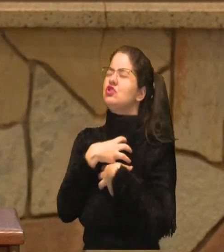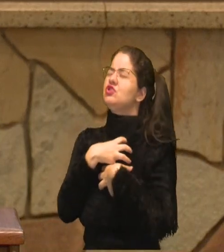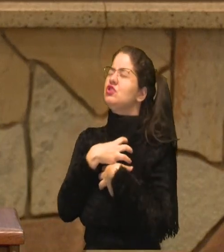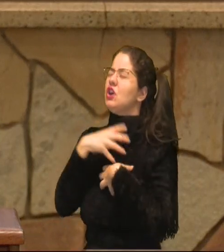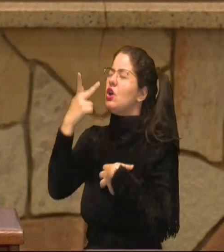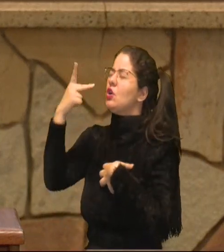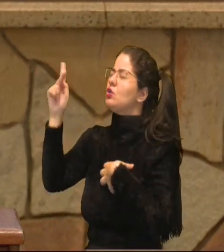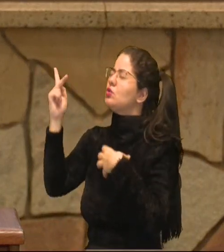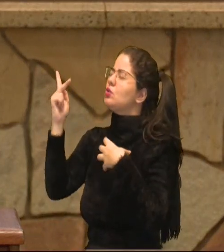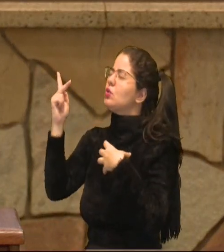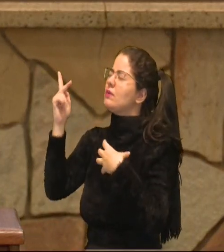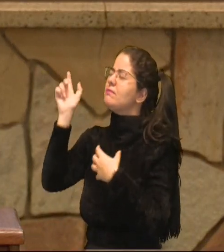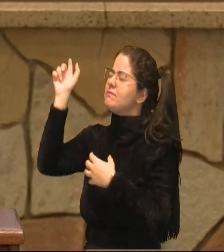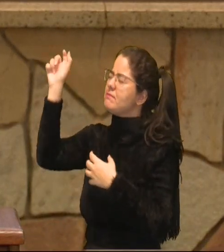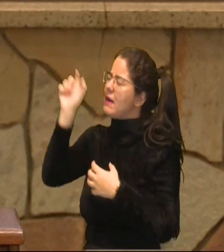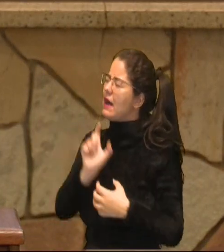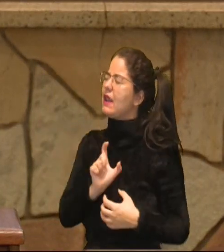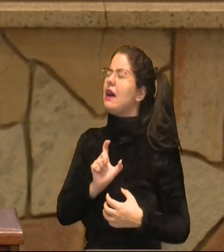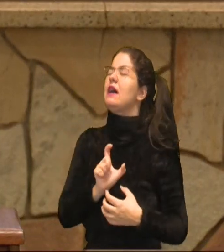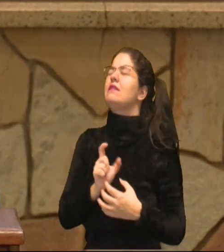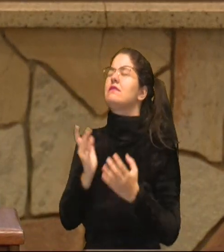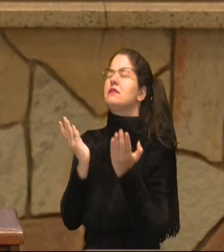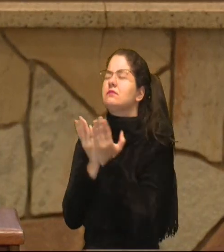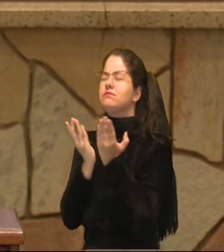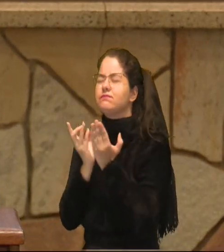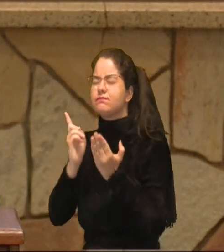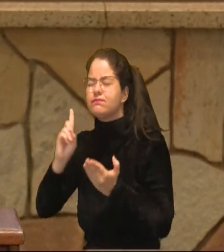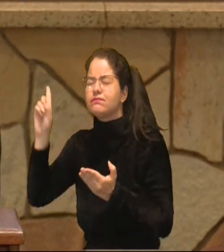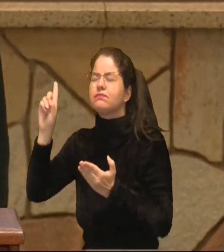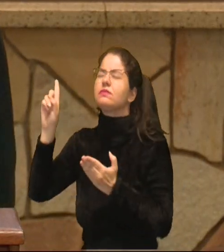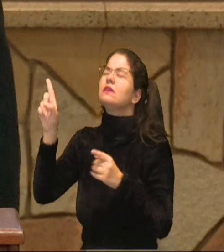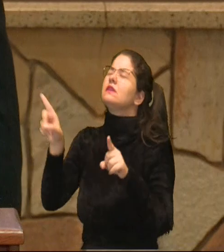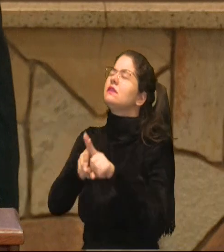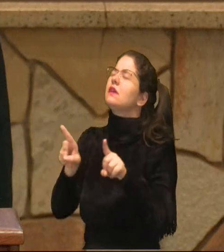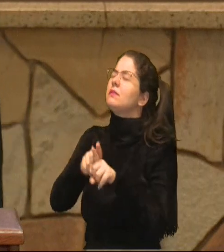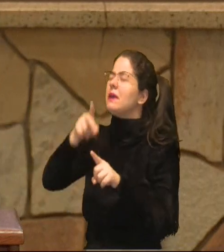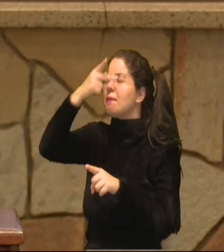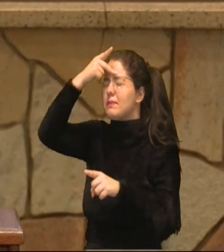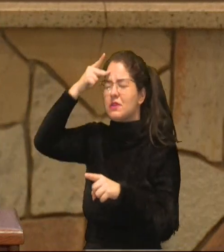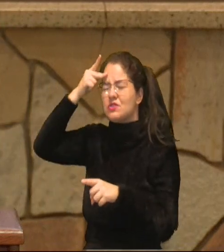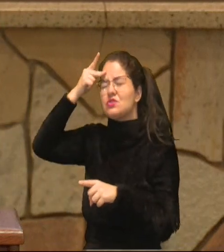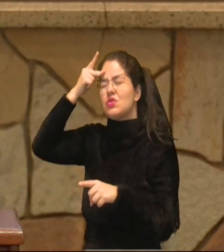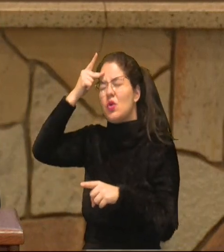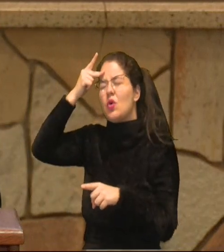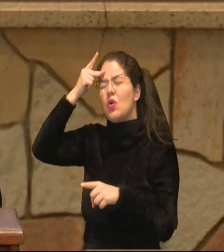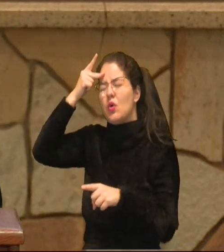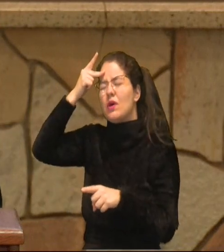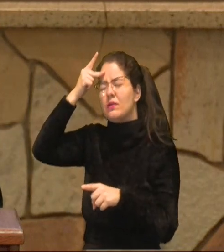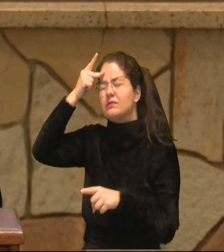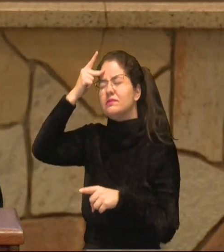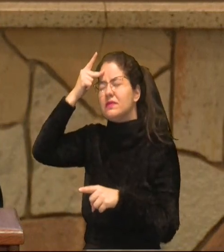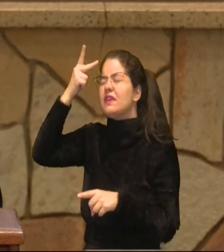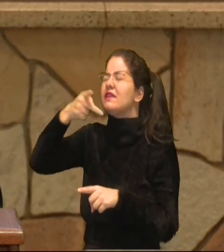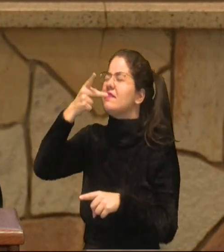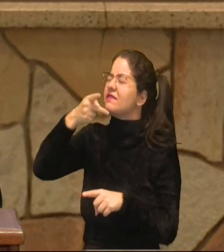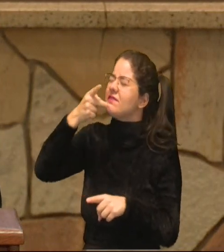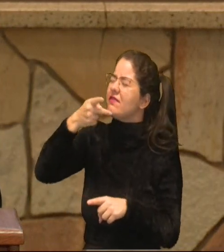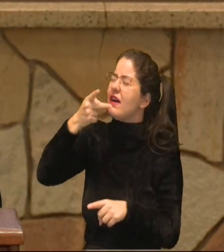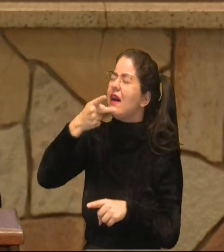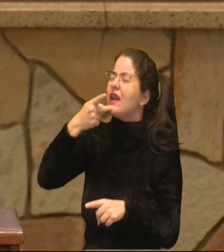que a ouvirem, Senhor Deus, ou mesmo pelos Teus servos representantes que dizem ser do Teu reino, ó Pai, que possam dar